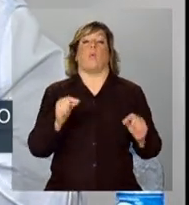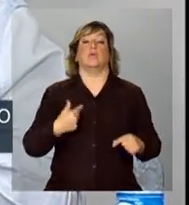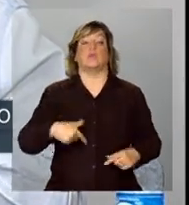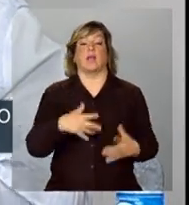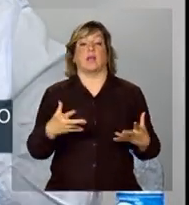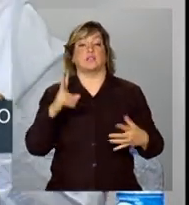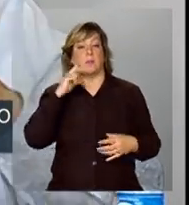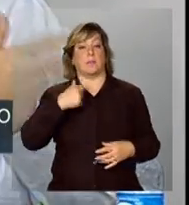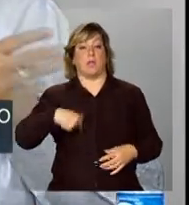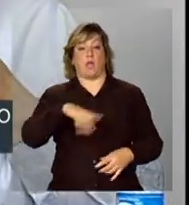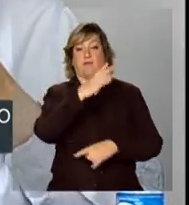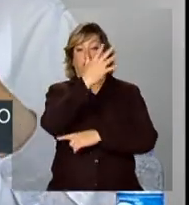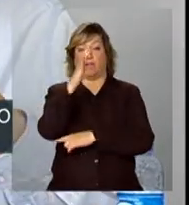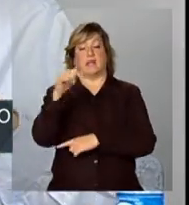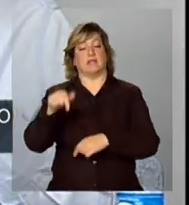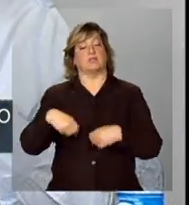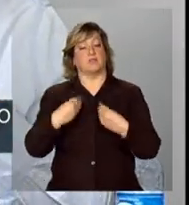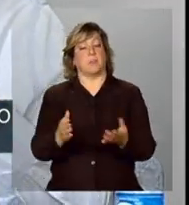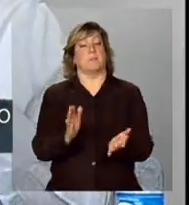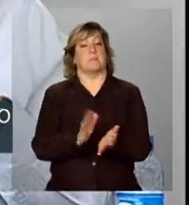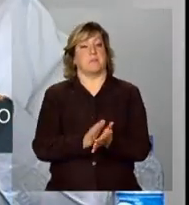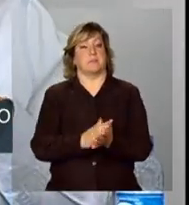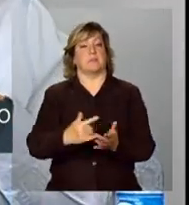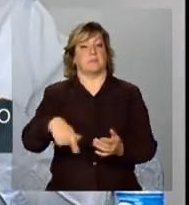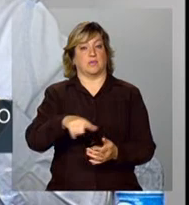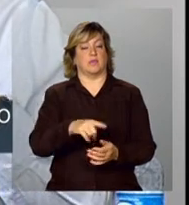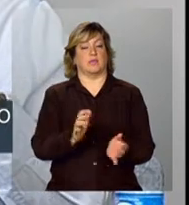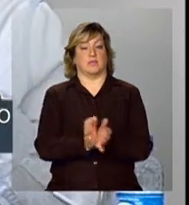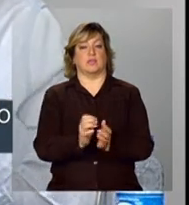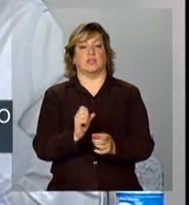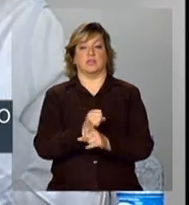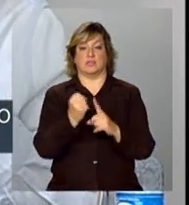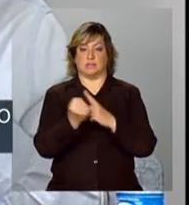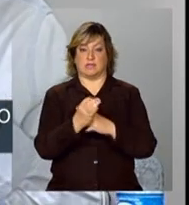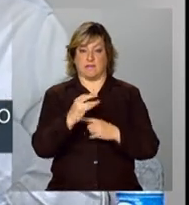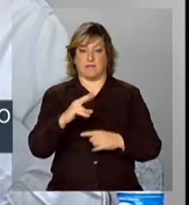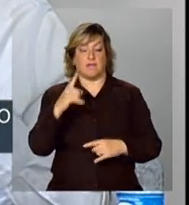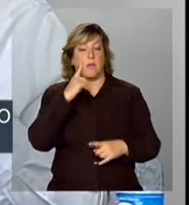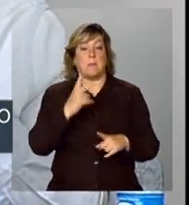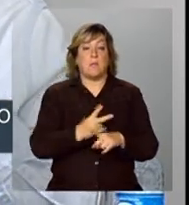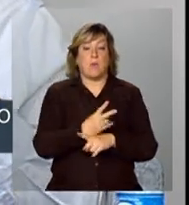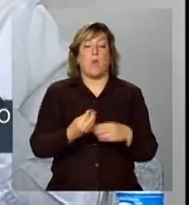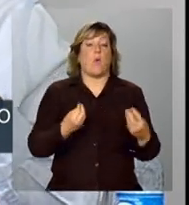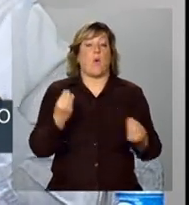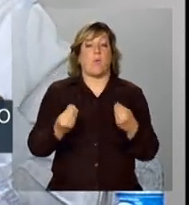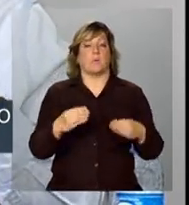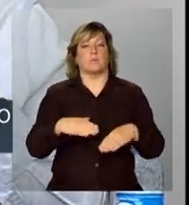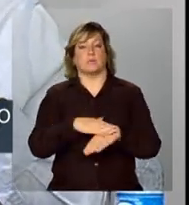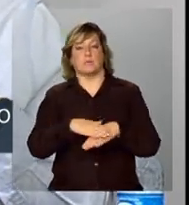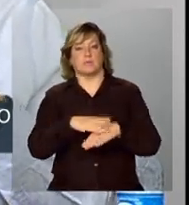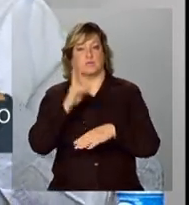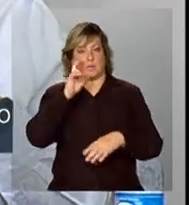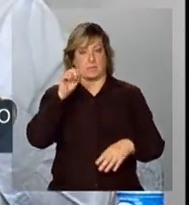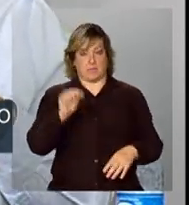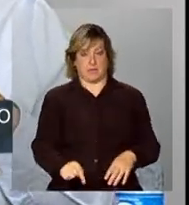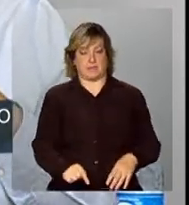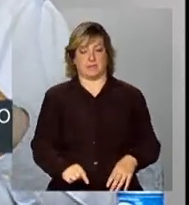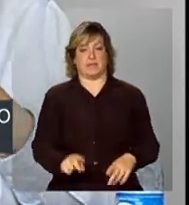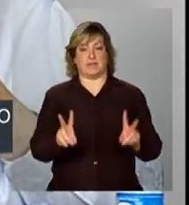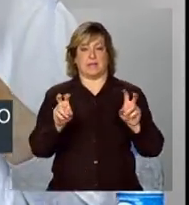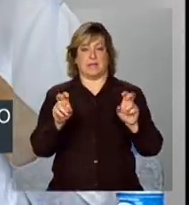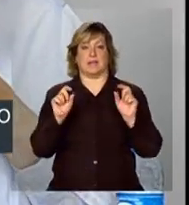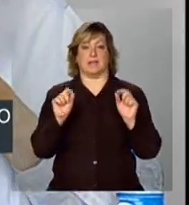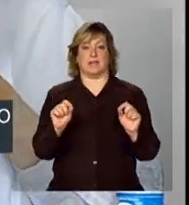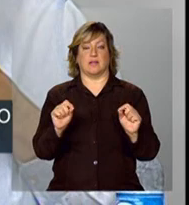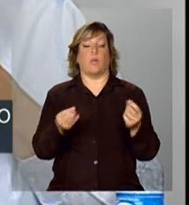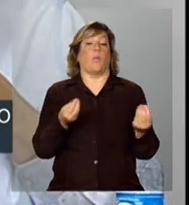nossas florestas. E isso, eu dou os parabéns pela iniciativa da sociedade civil de buscar meios para debater com a sociedade brasileira a respeito do que